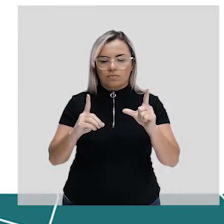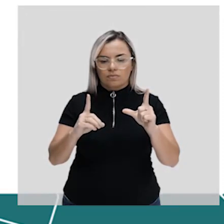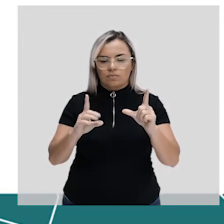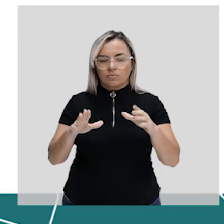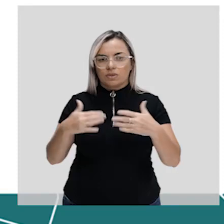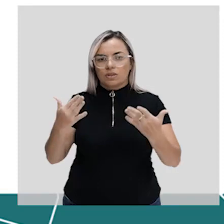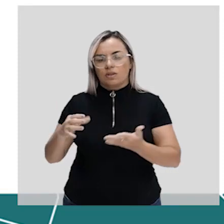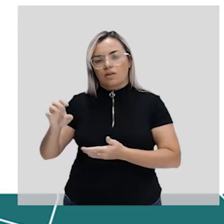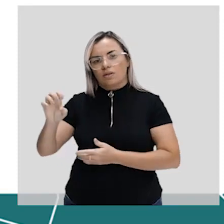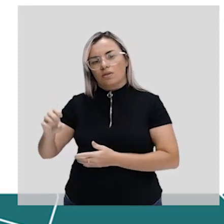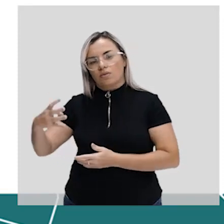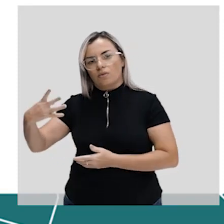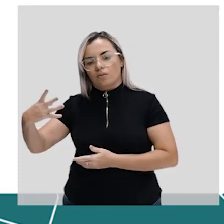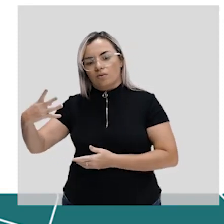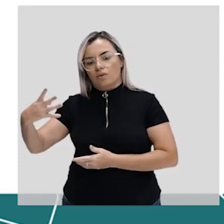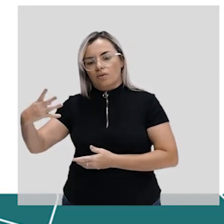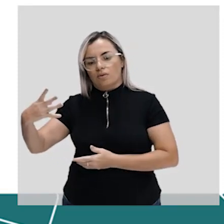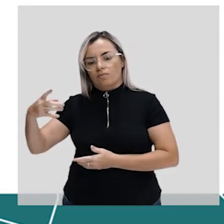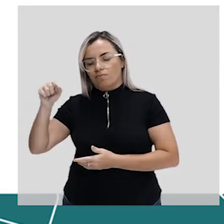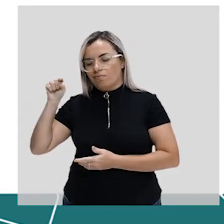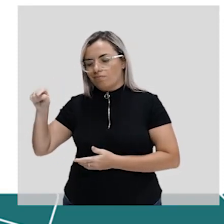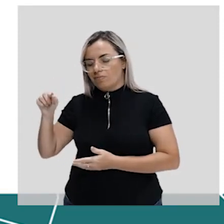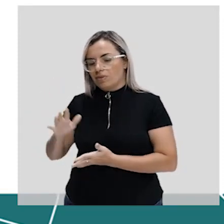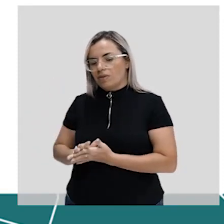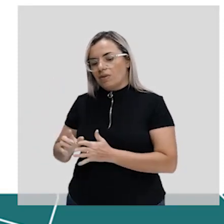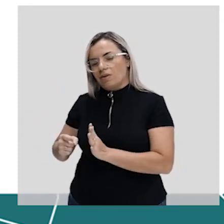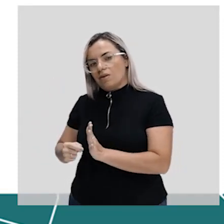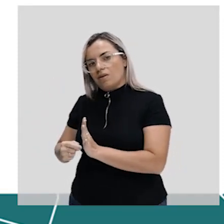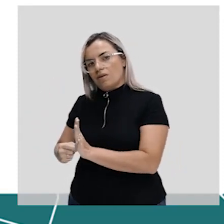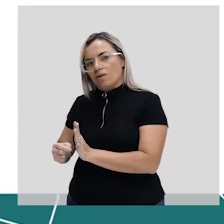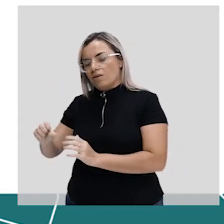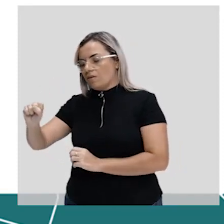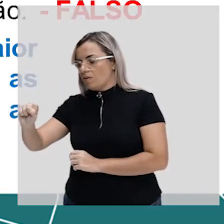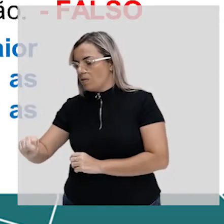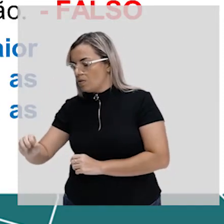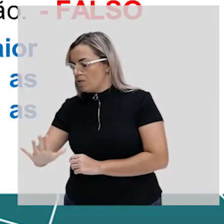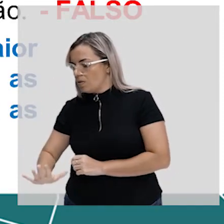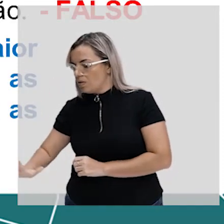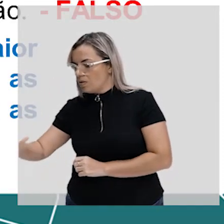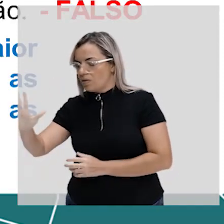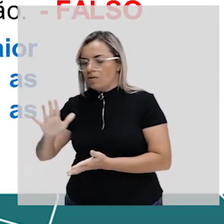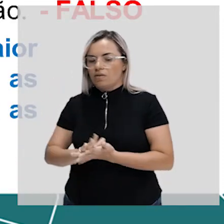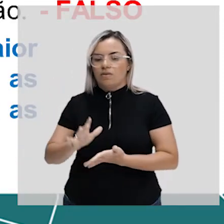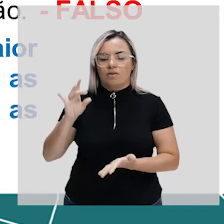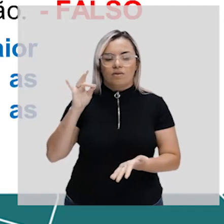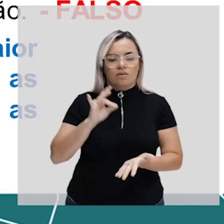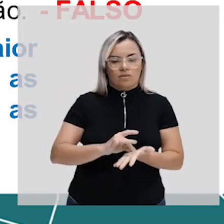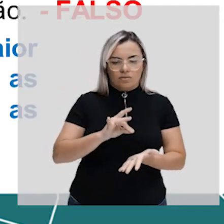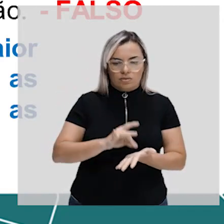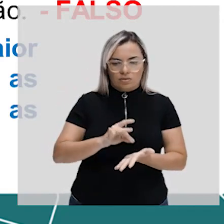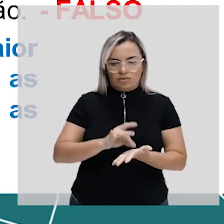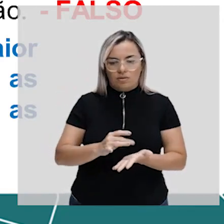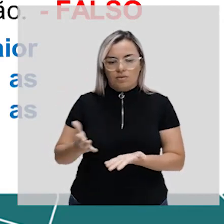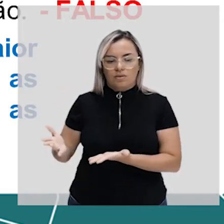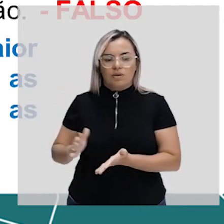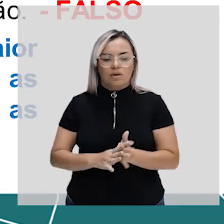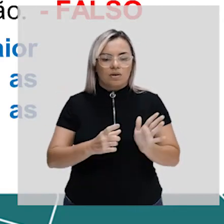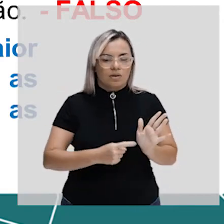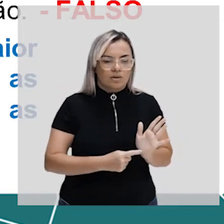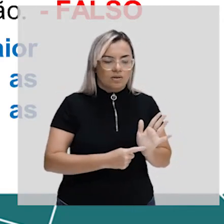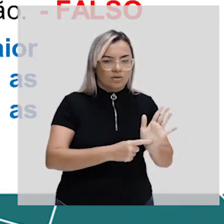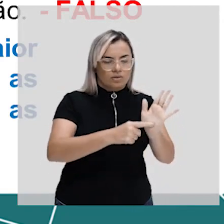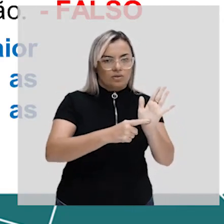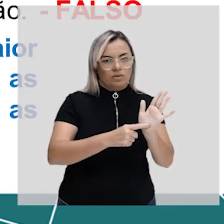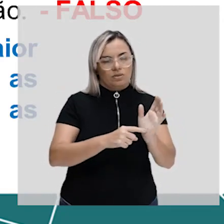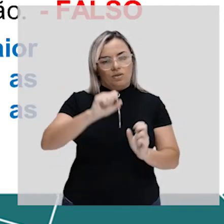região 4? É a região Sudeste. Né? De fato, né, a região Sudeste é a que apresenta maior